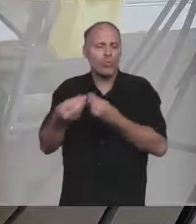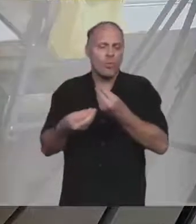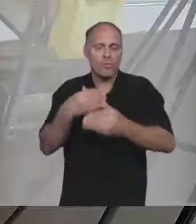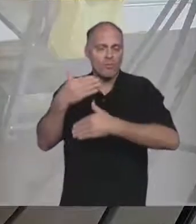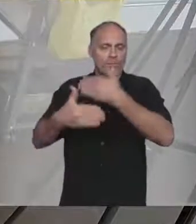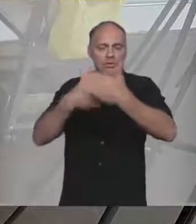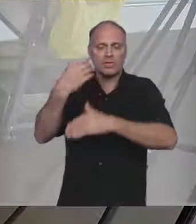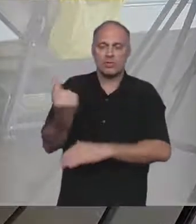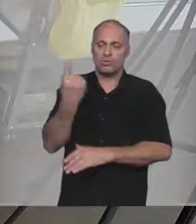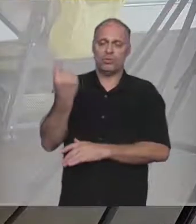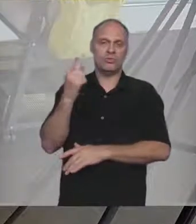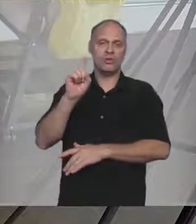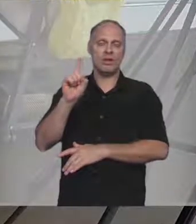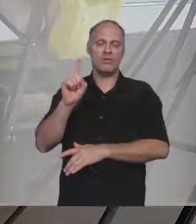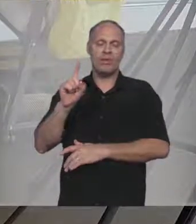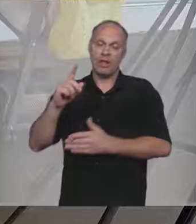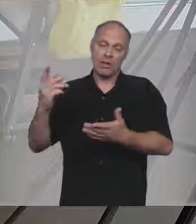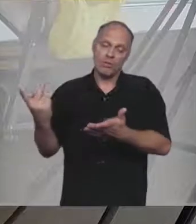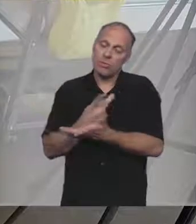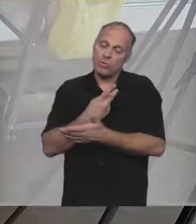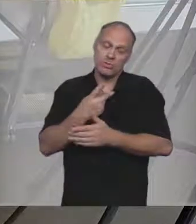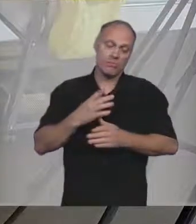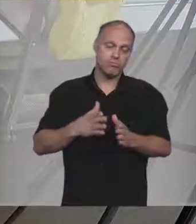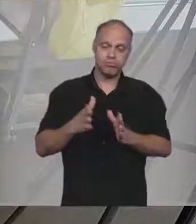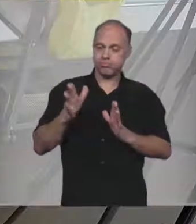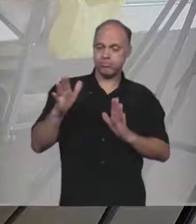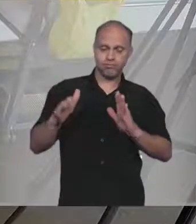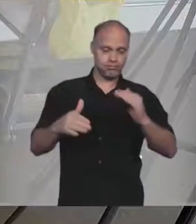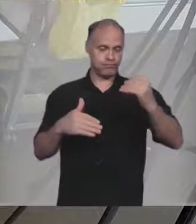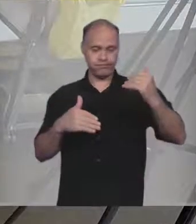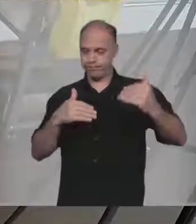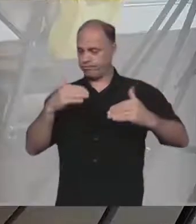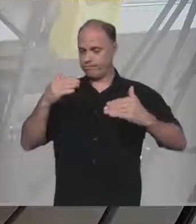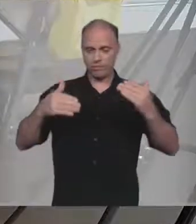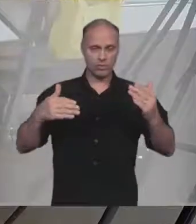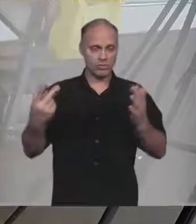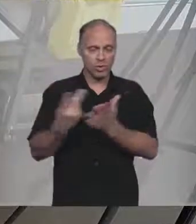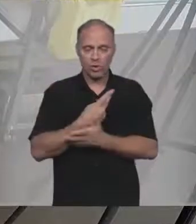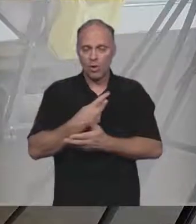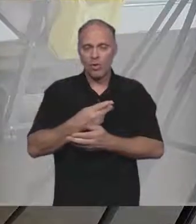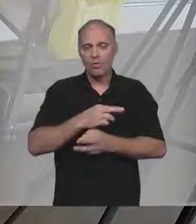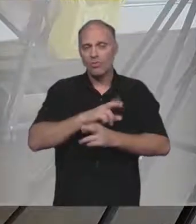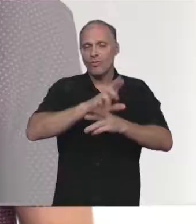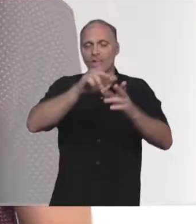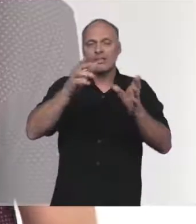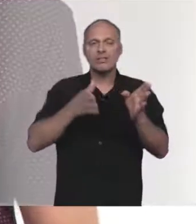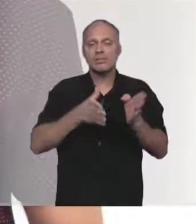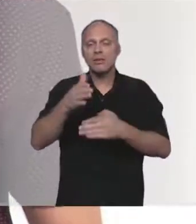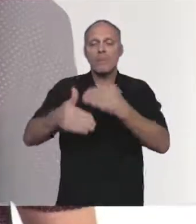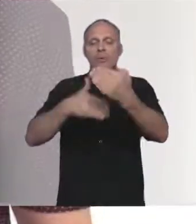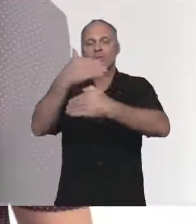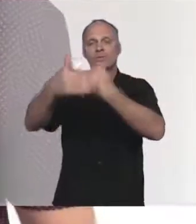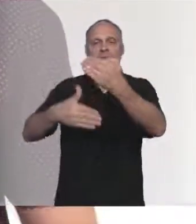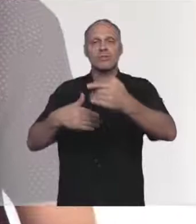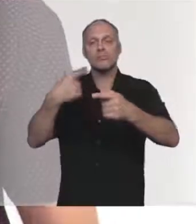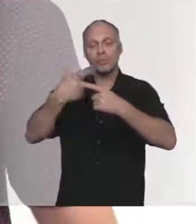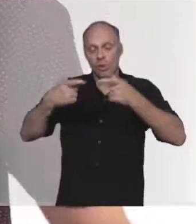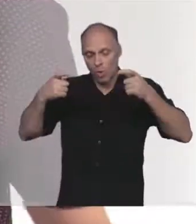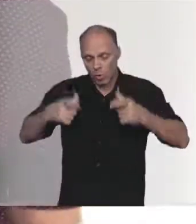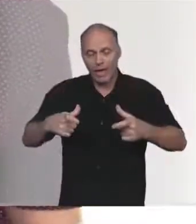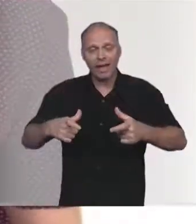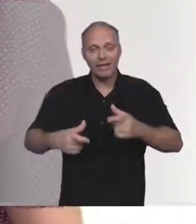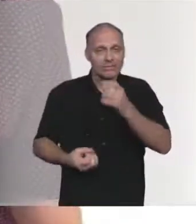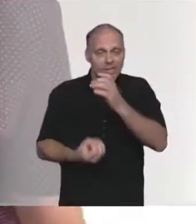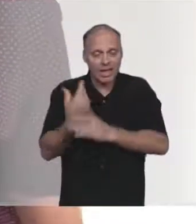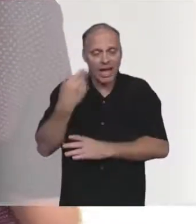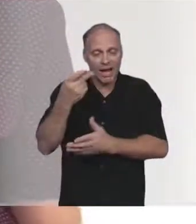um processo único. Eu acho que isso foi se expandindo, se tornaram talvez vários processos. O lugar onde eu criava se tornou muito mais